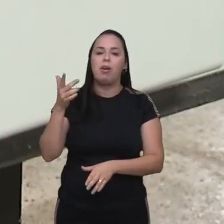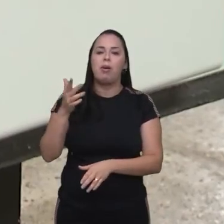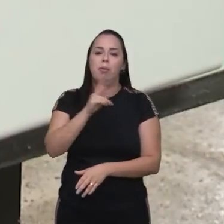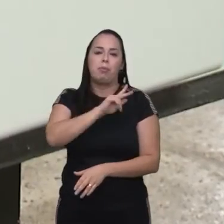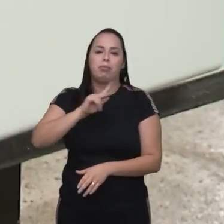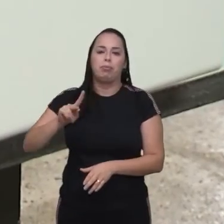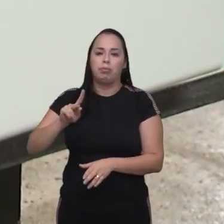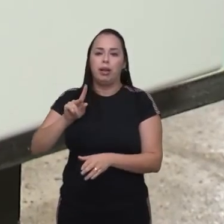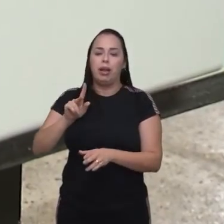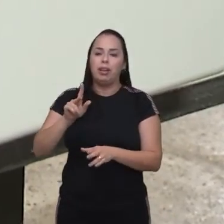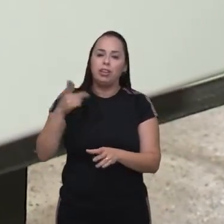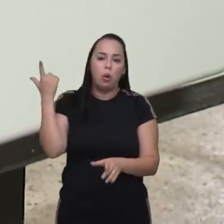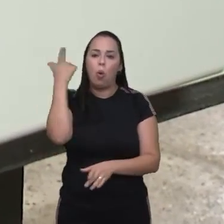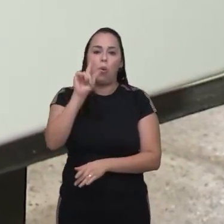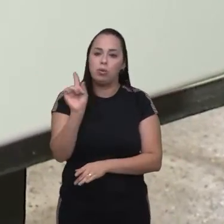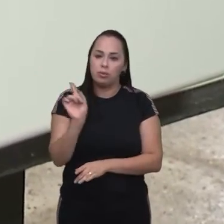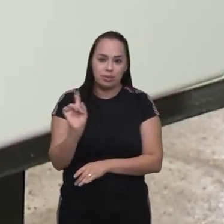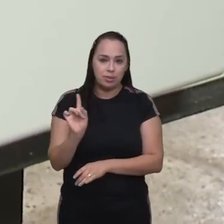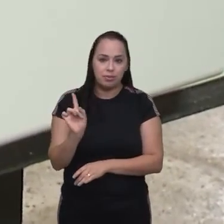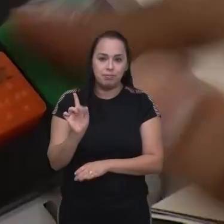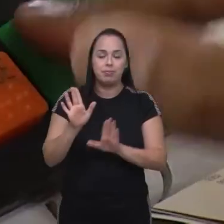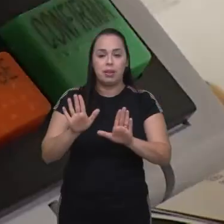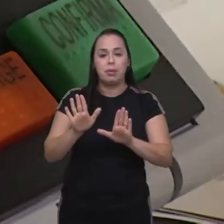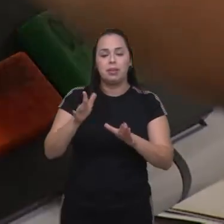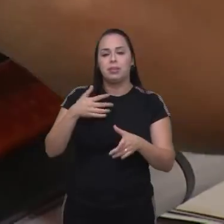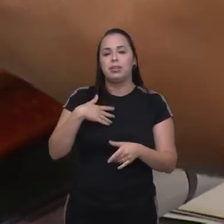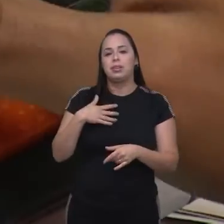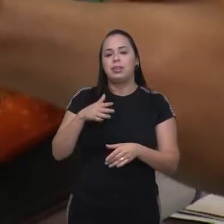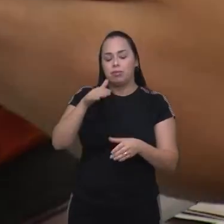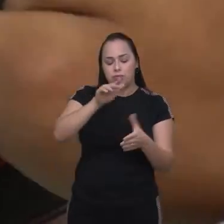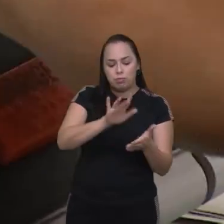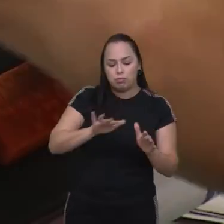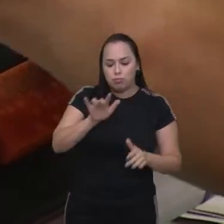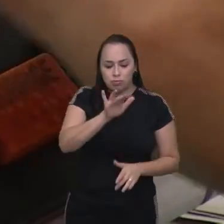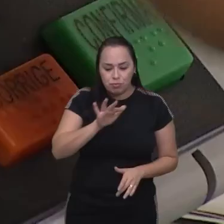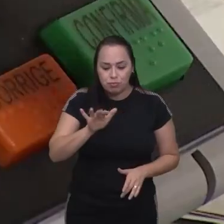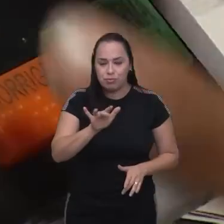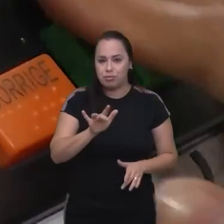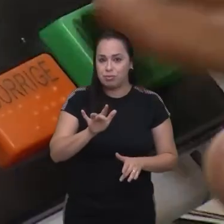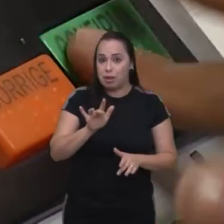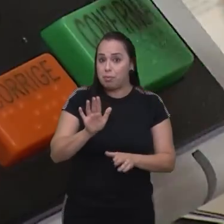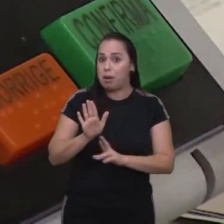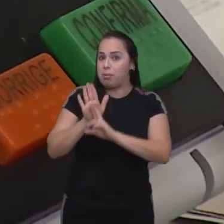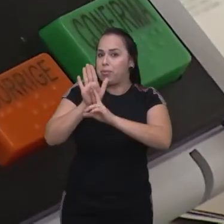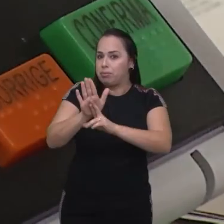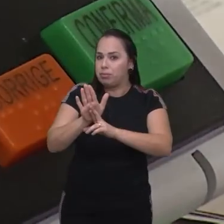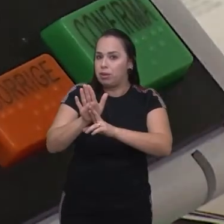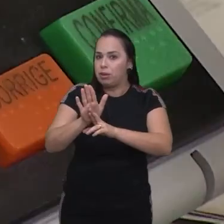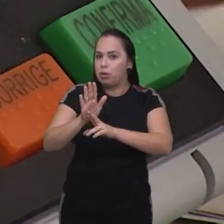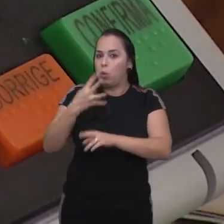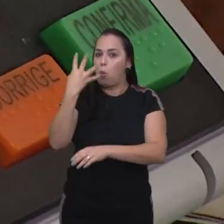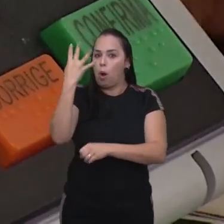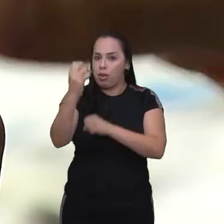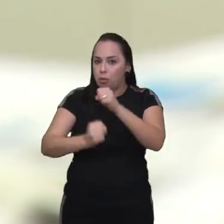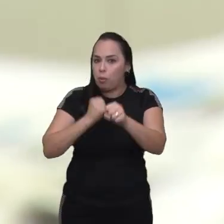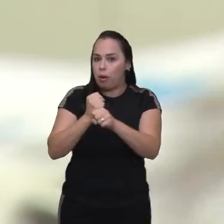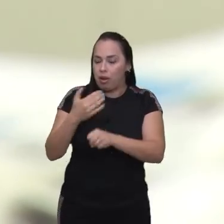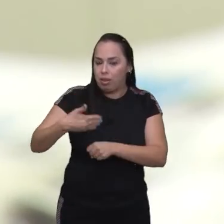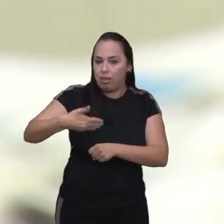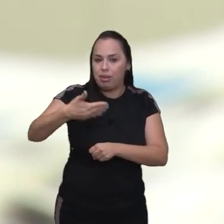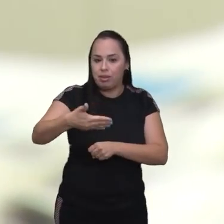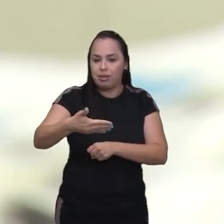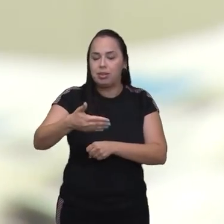vale lembrar, além de ter nas mãos o poder de escolher nas urnas o seu representante para os próximos 4 anos,